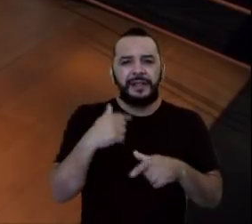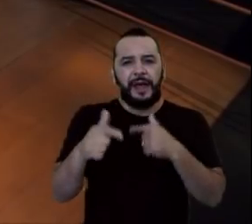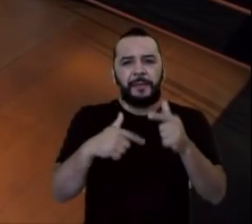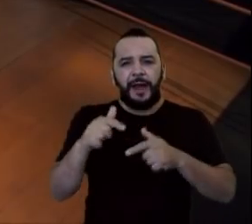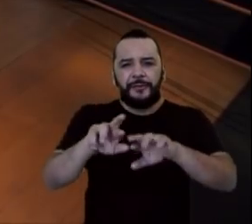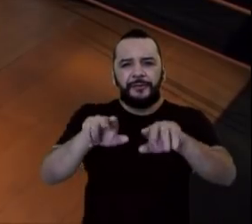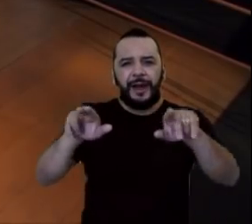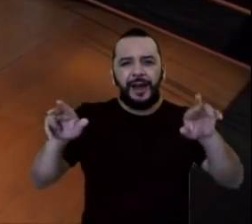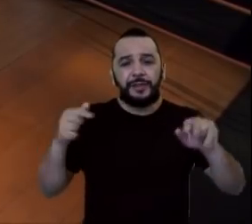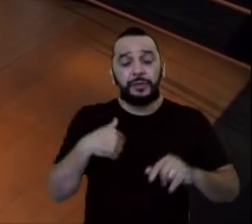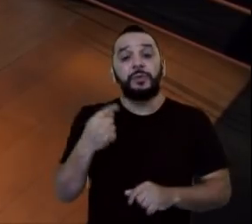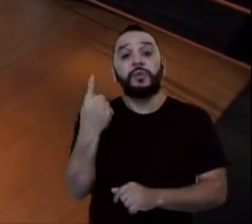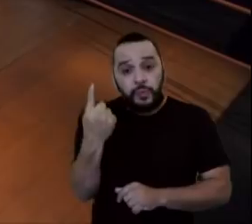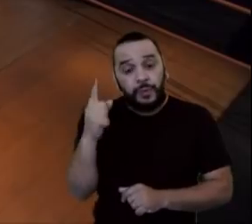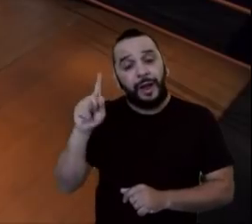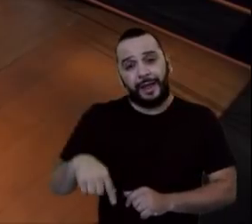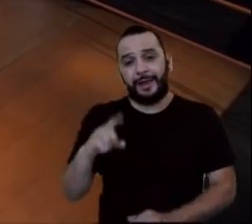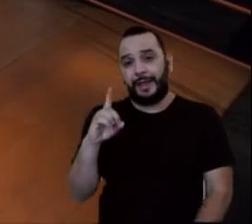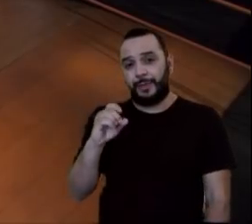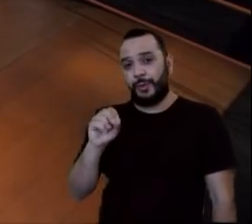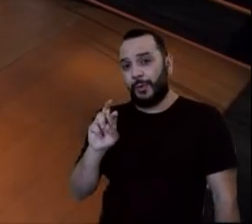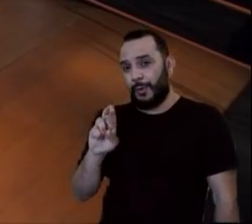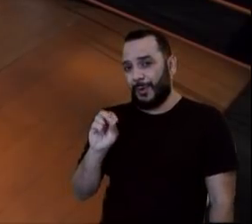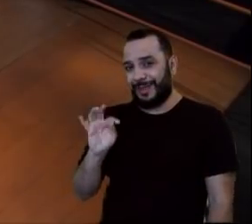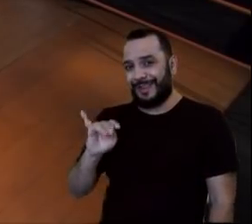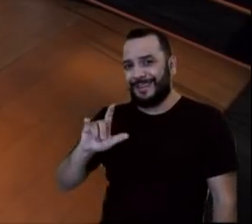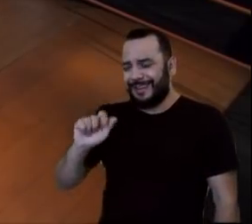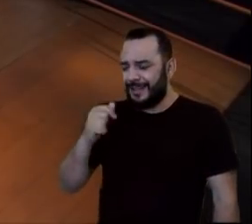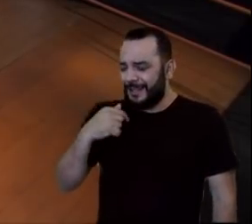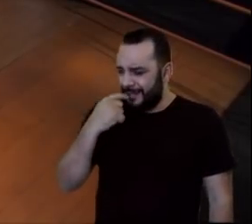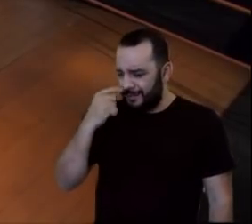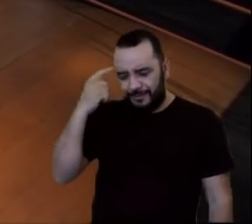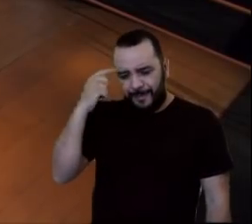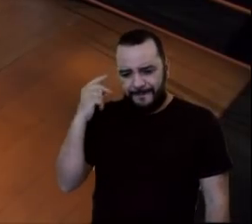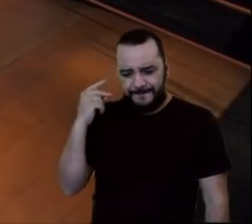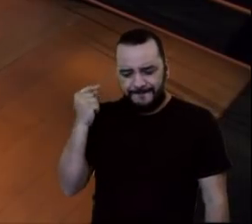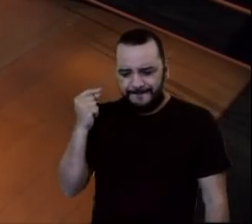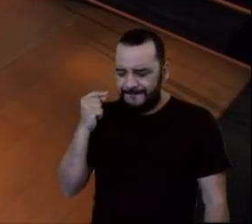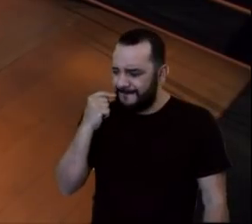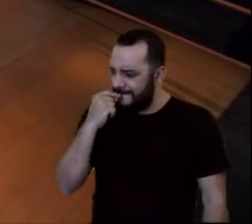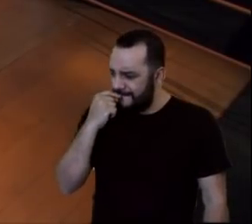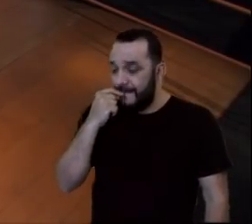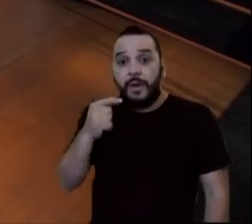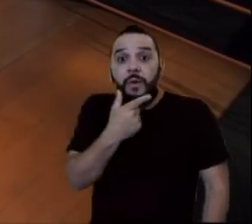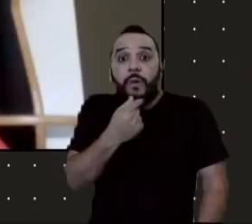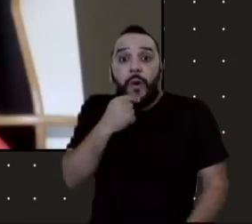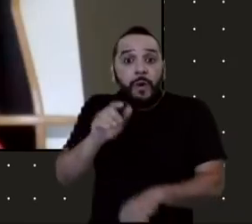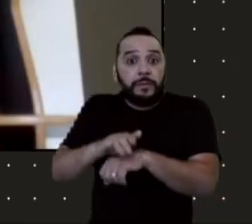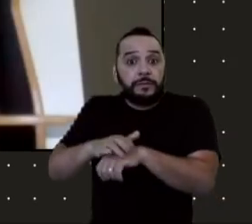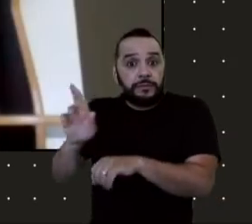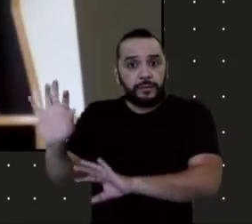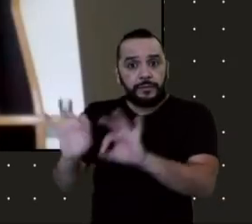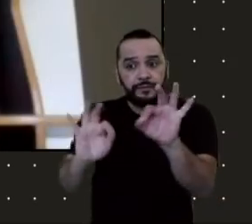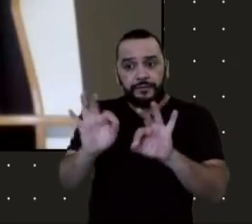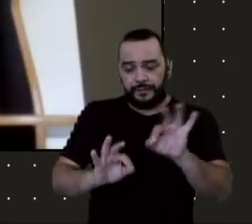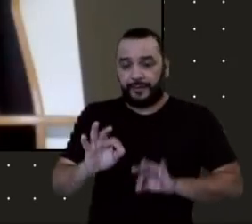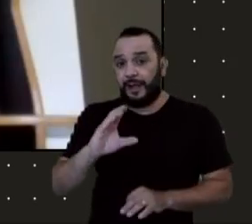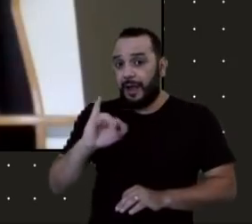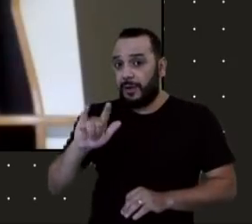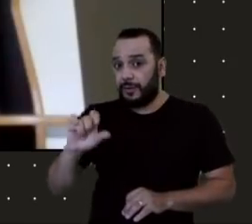trabalhos. Um dos trabalhos era a Doroteia, a peça Doroteia. E aí, o curador, que era o